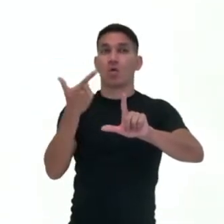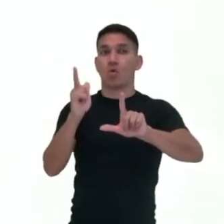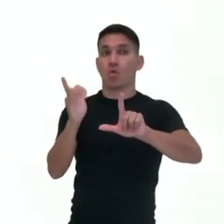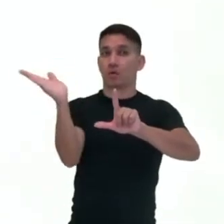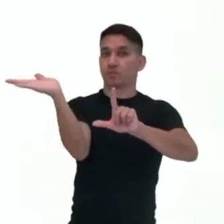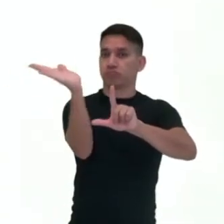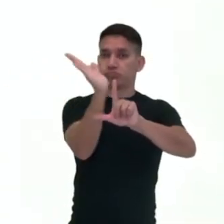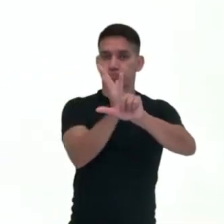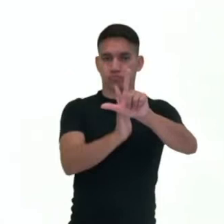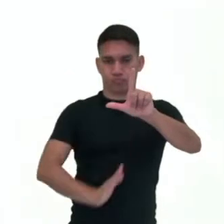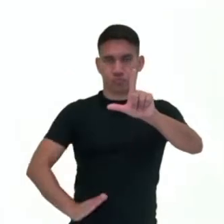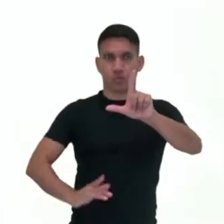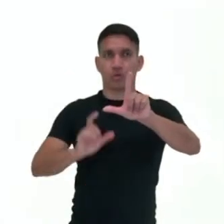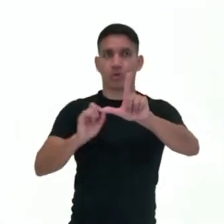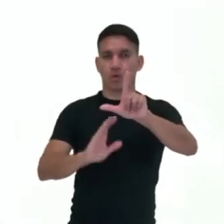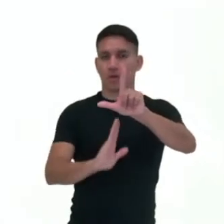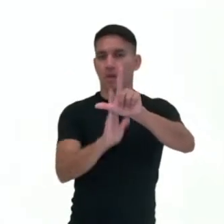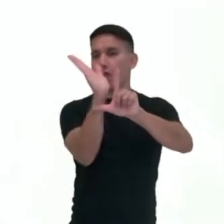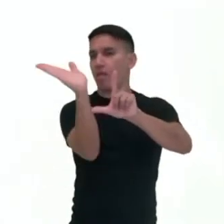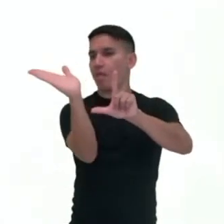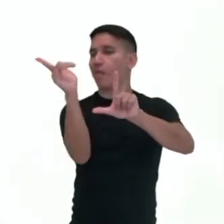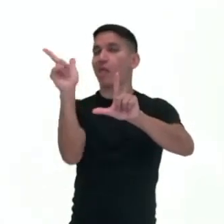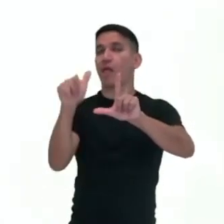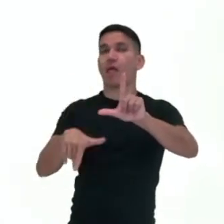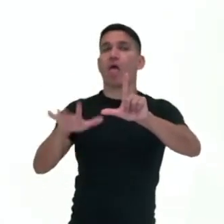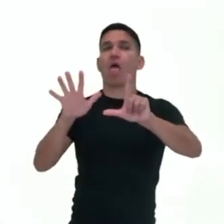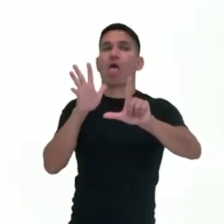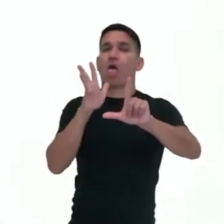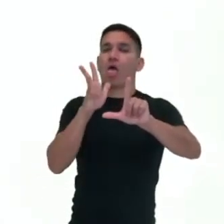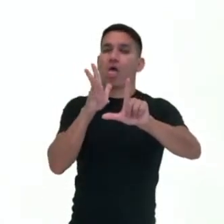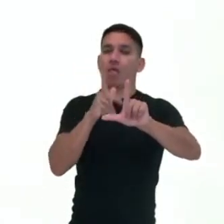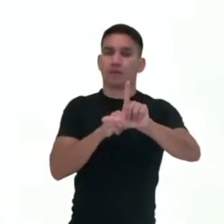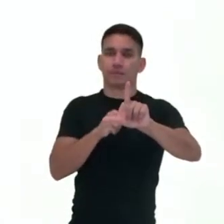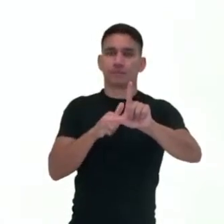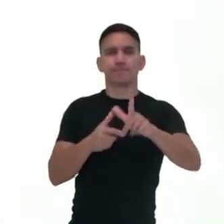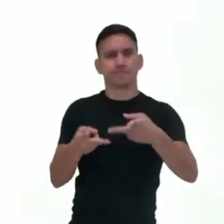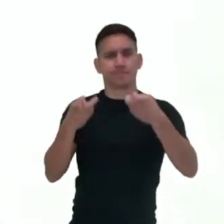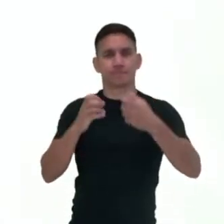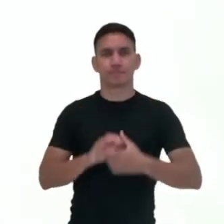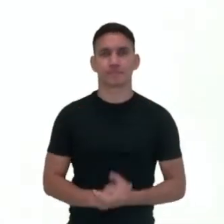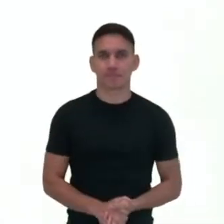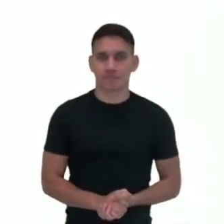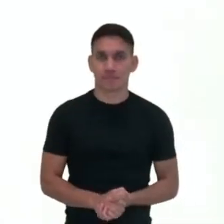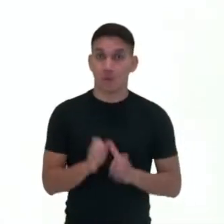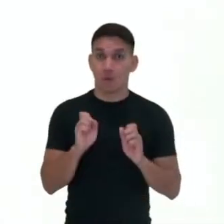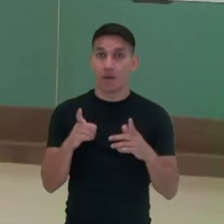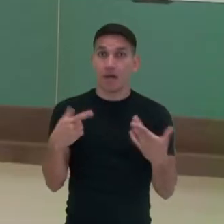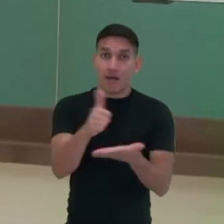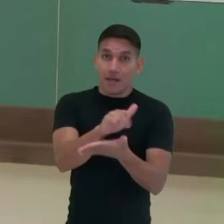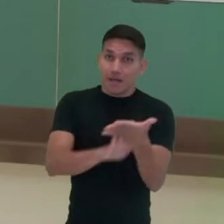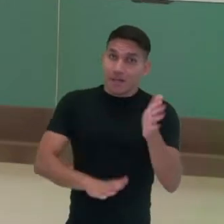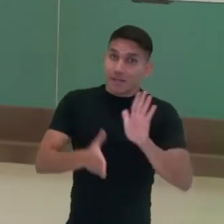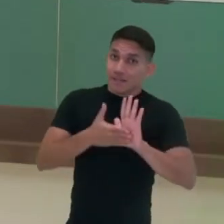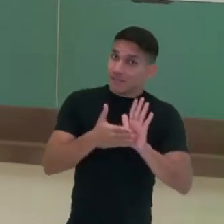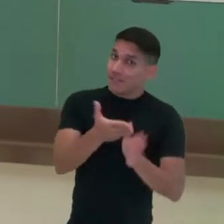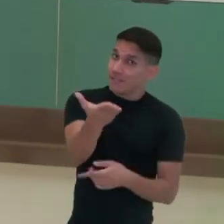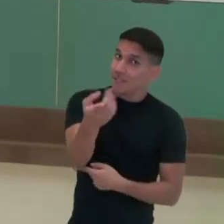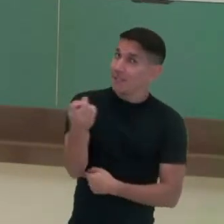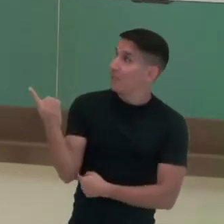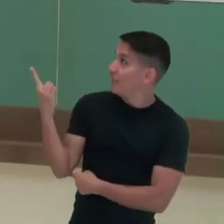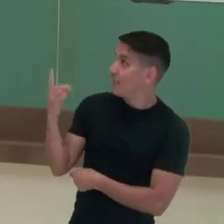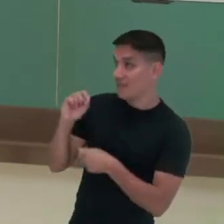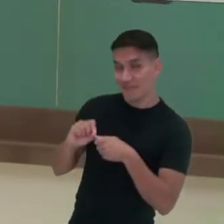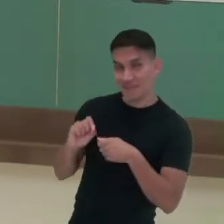curva logarítmica, ela cresce lentamente, certo? E agora vamos fazer